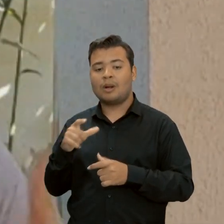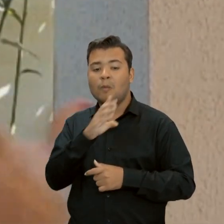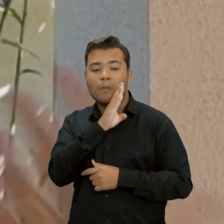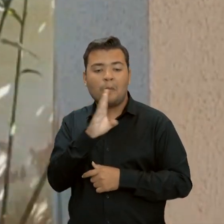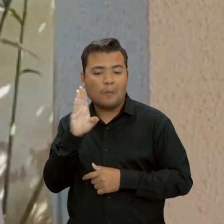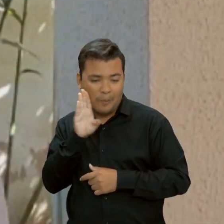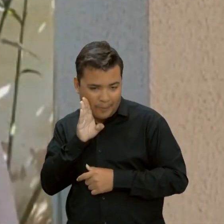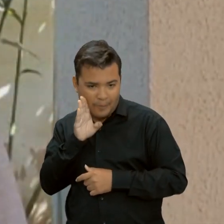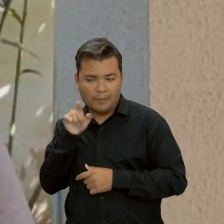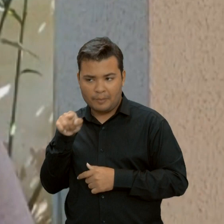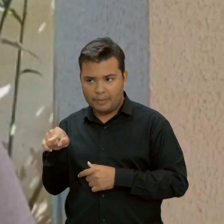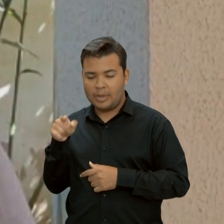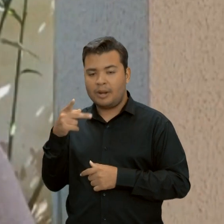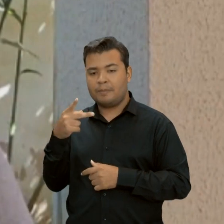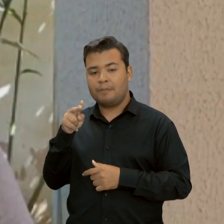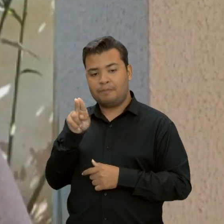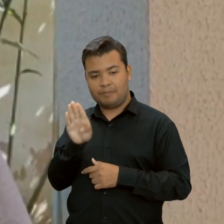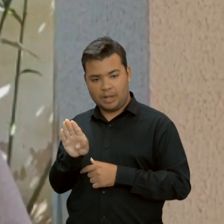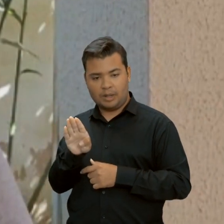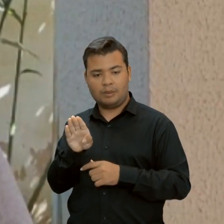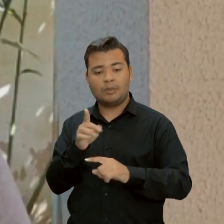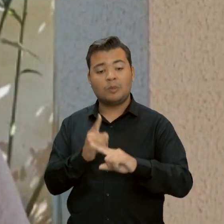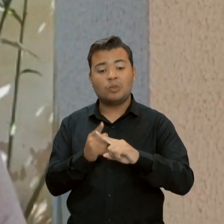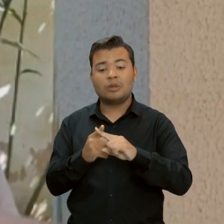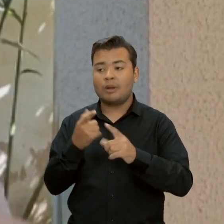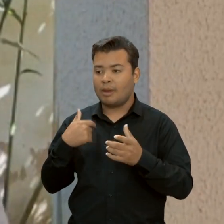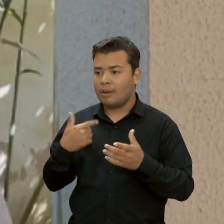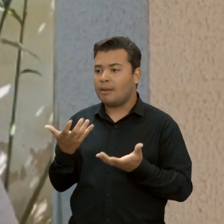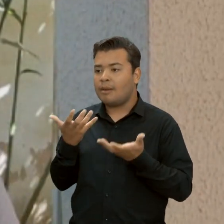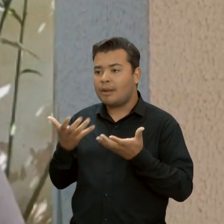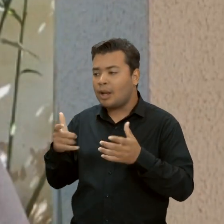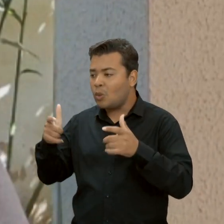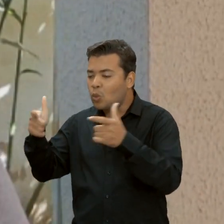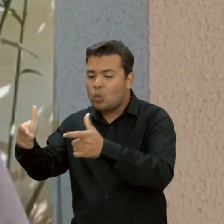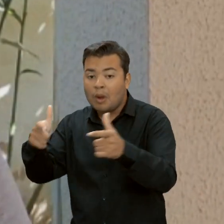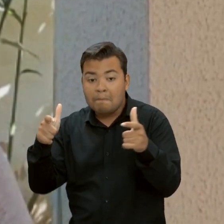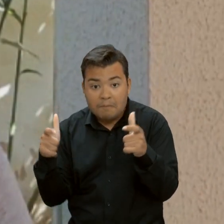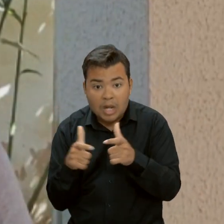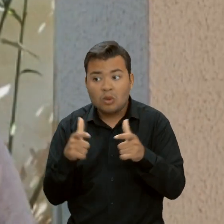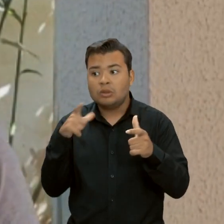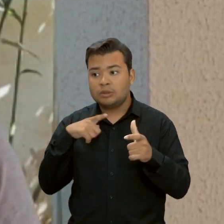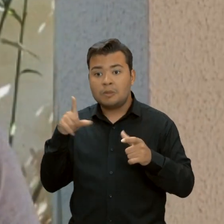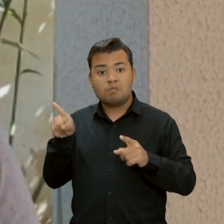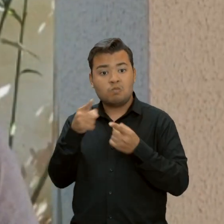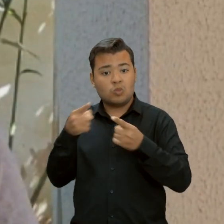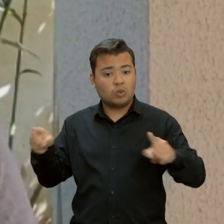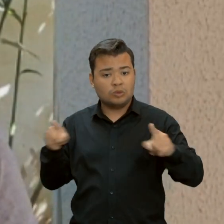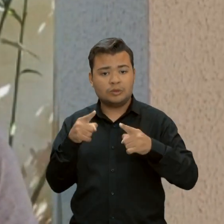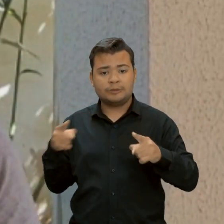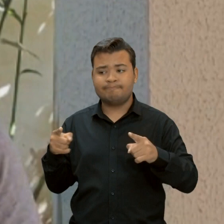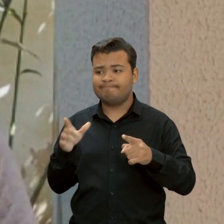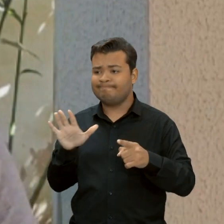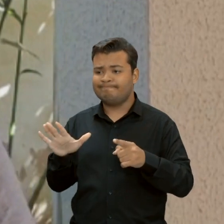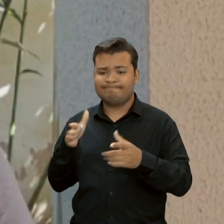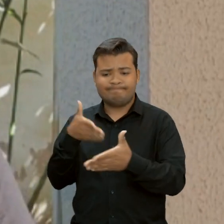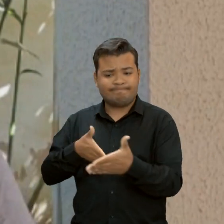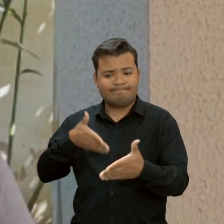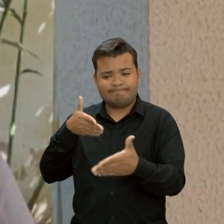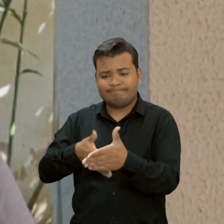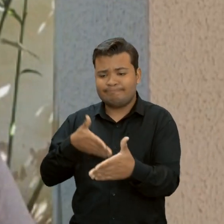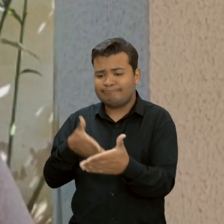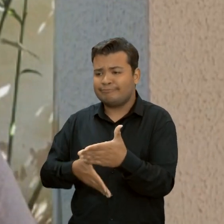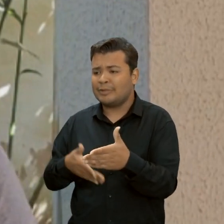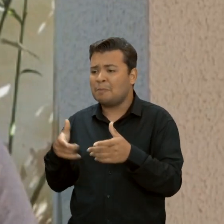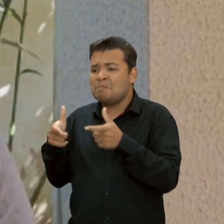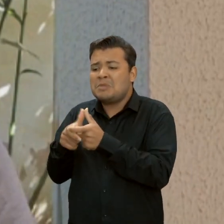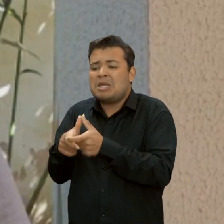era incentivar outros lugares a ouvir música, né, lugares menores e tal. Mas não deu, assim, foi um lugar pequeno demais